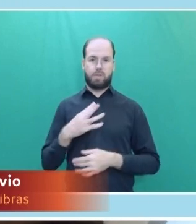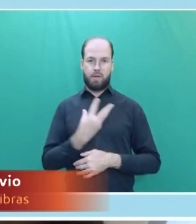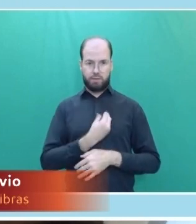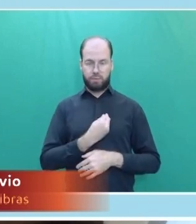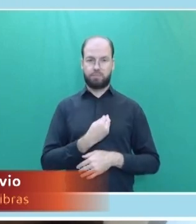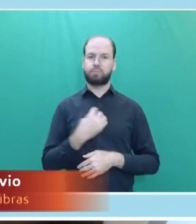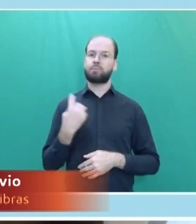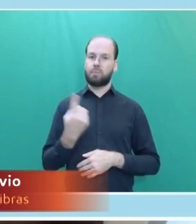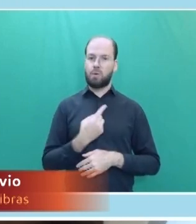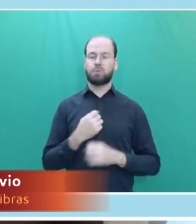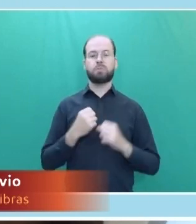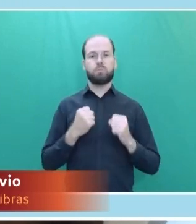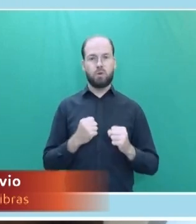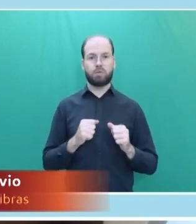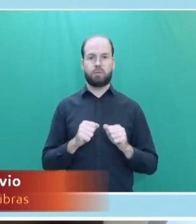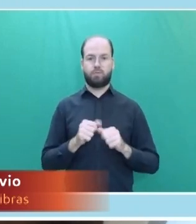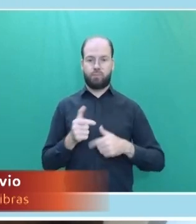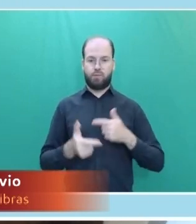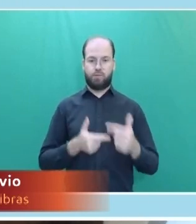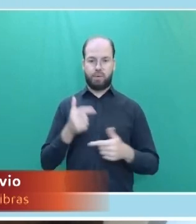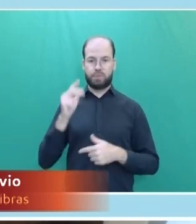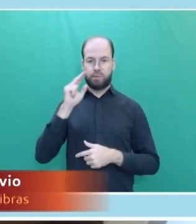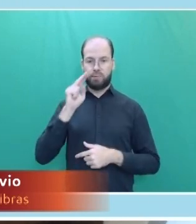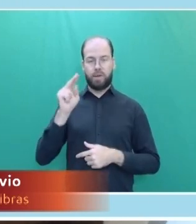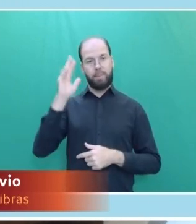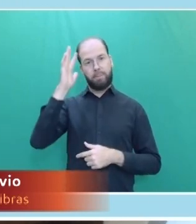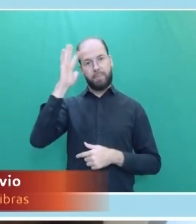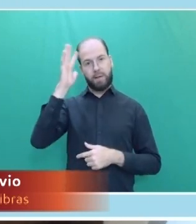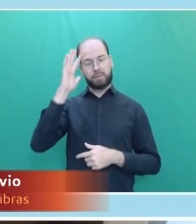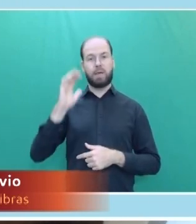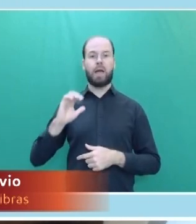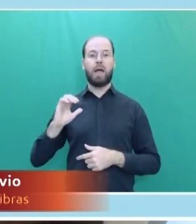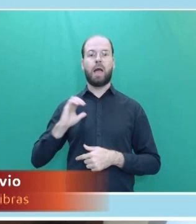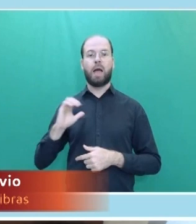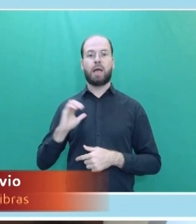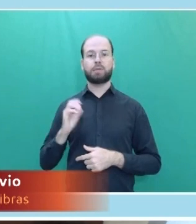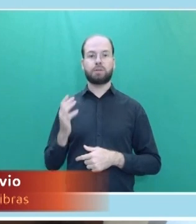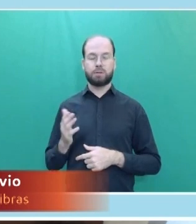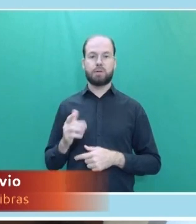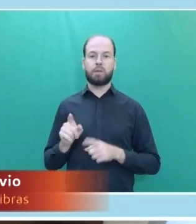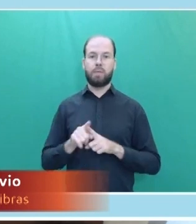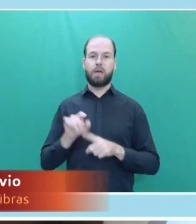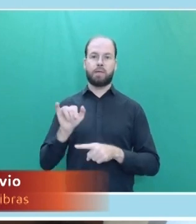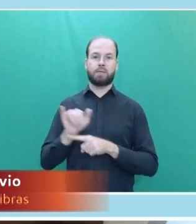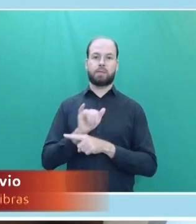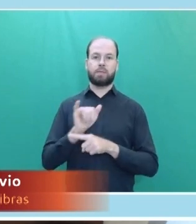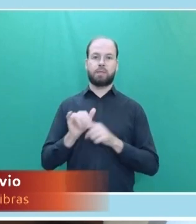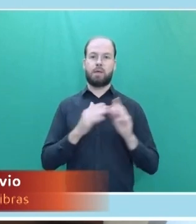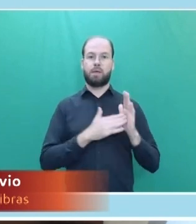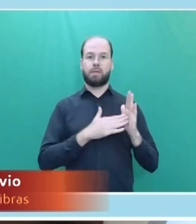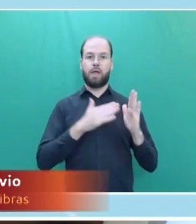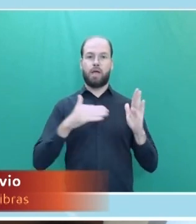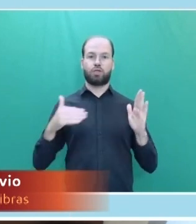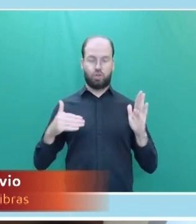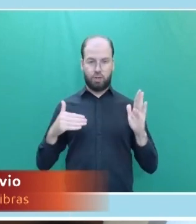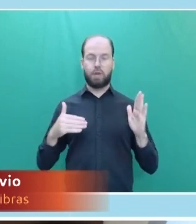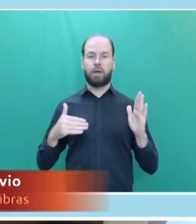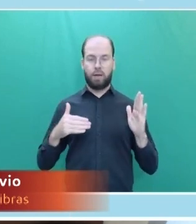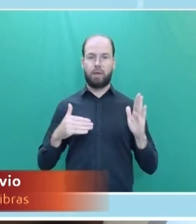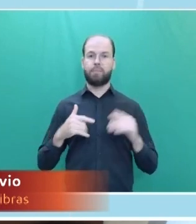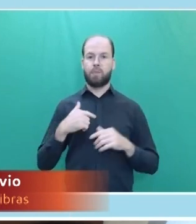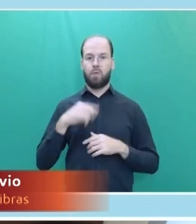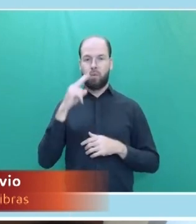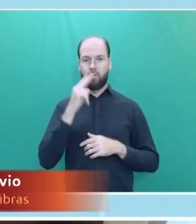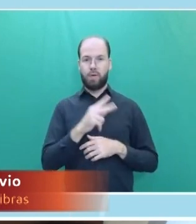pode, inclusive, pensar numa ética e numa estética travesti, né? Quando eu vejo a Pepita, a